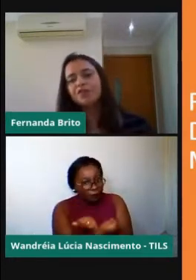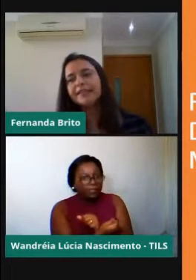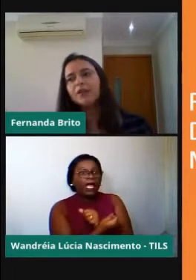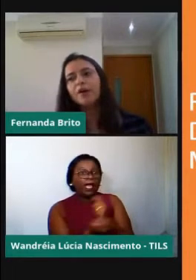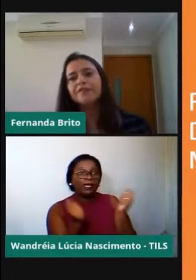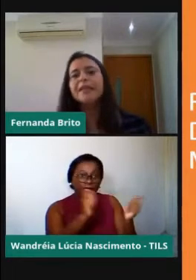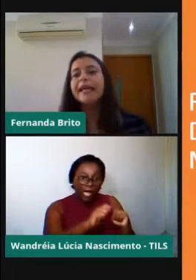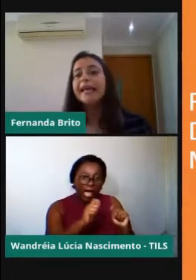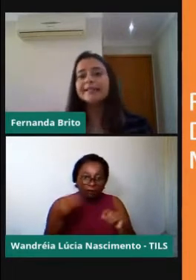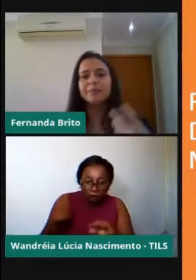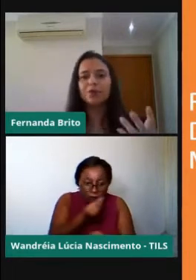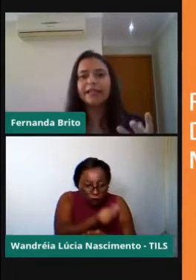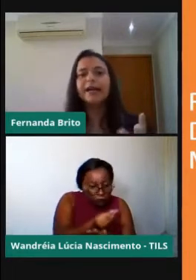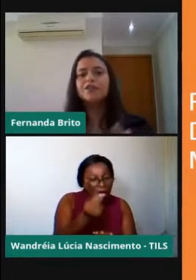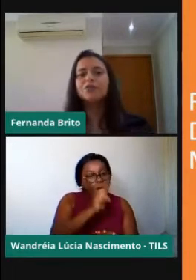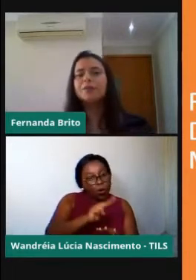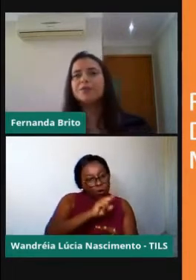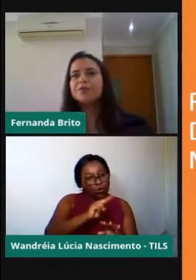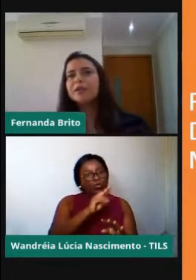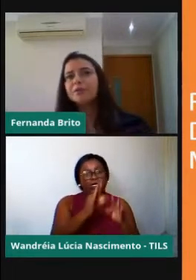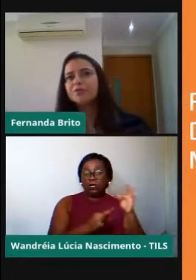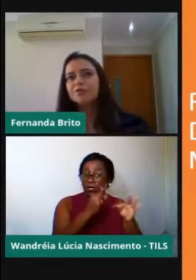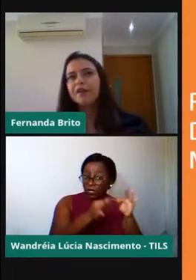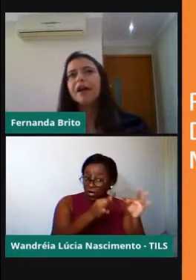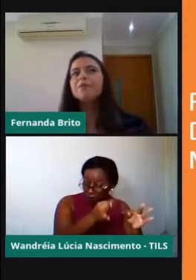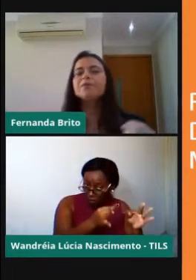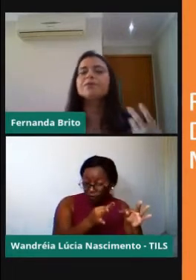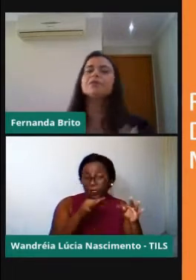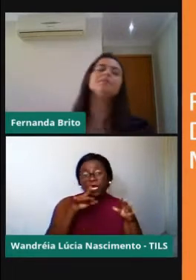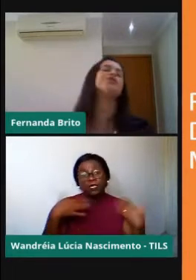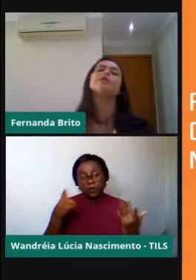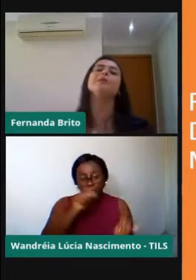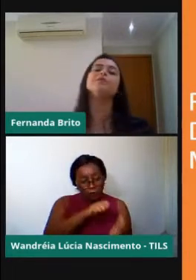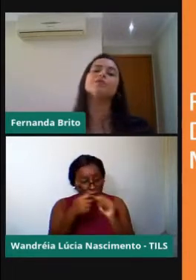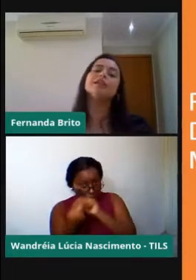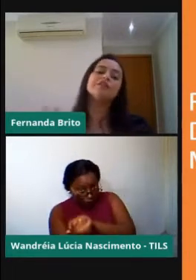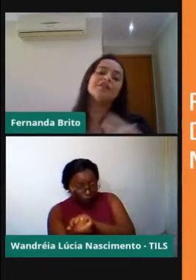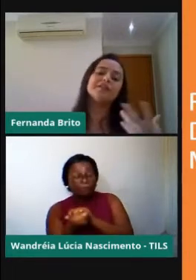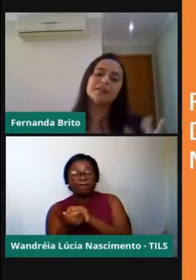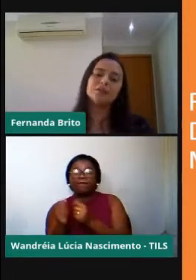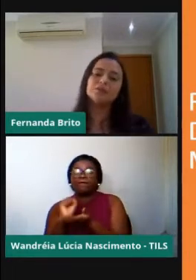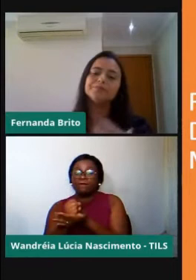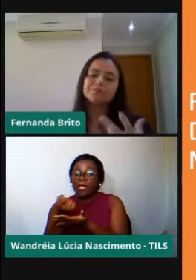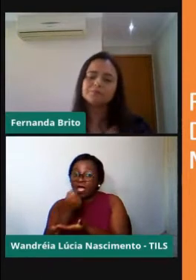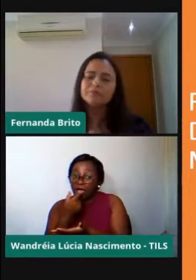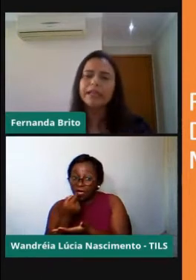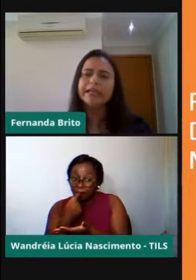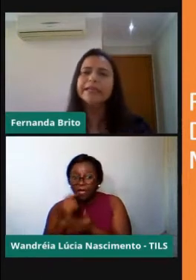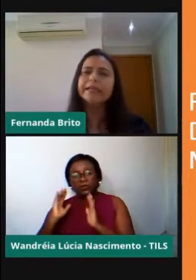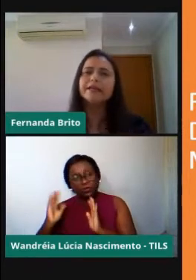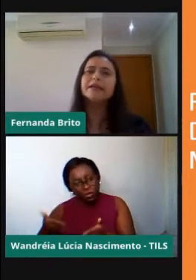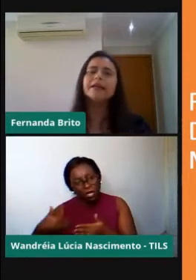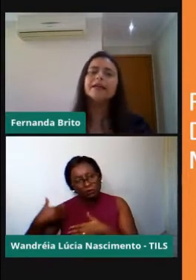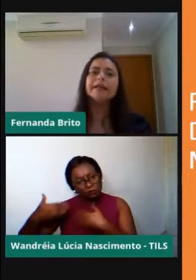da Covid-19. Essa abordagem do reposicionamento de fármacos e medicamentos, ela já vem sendo